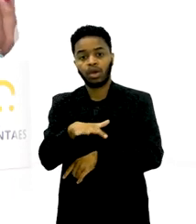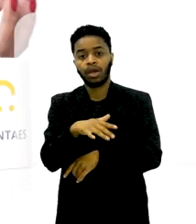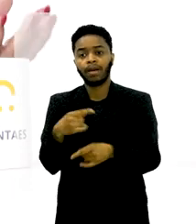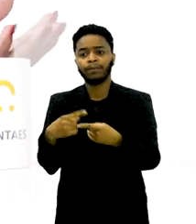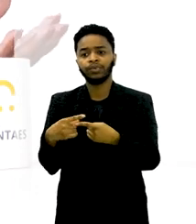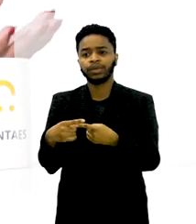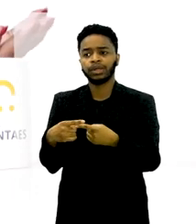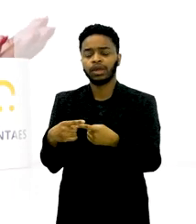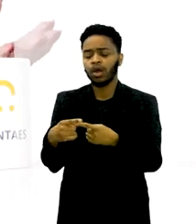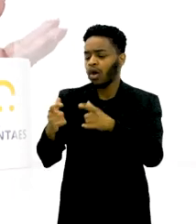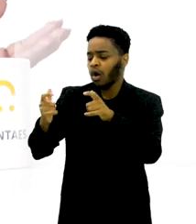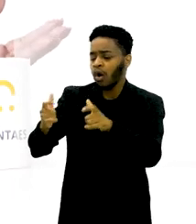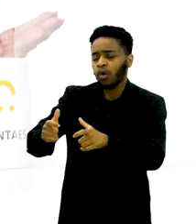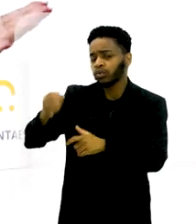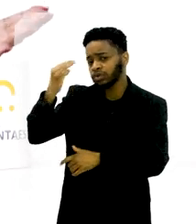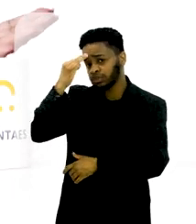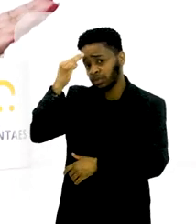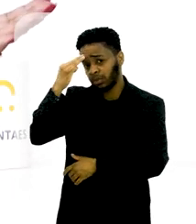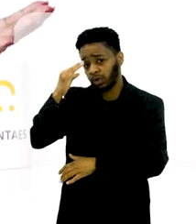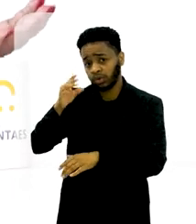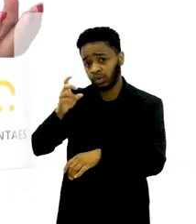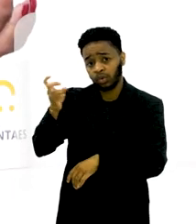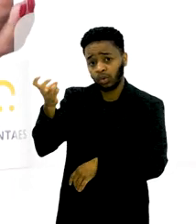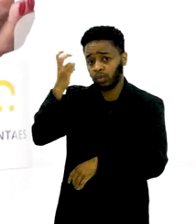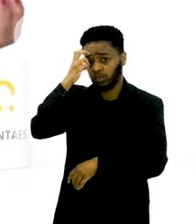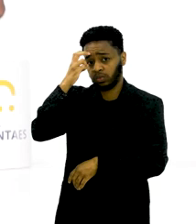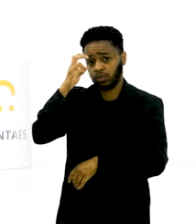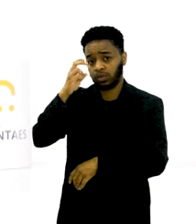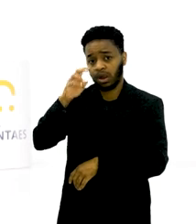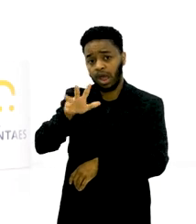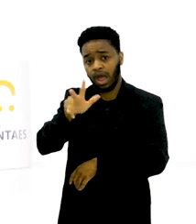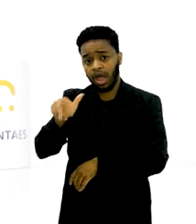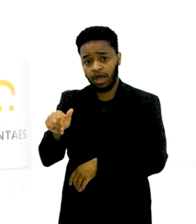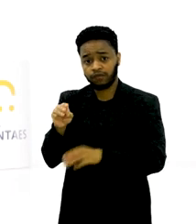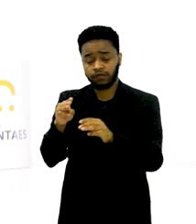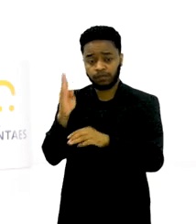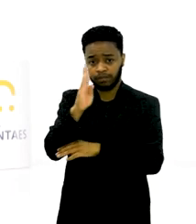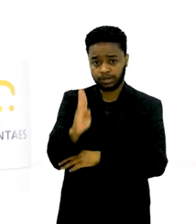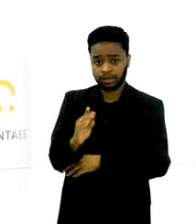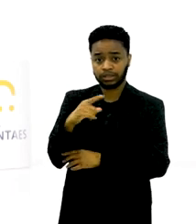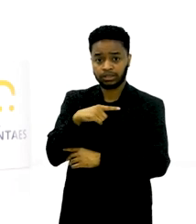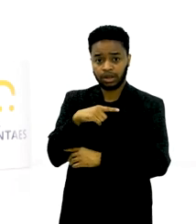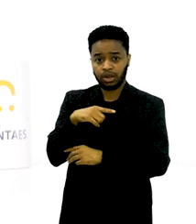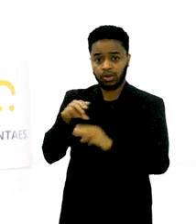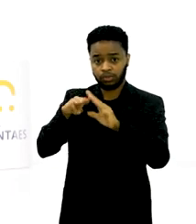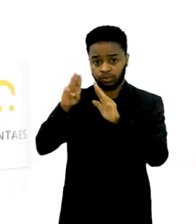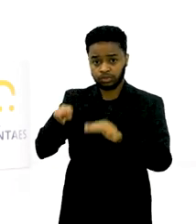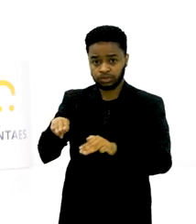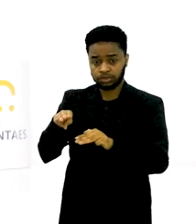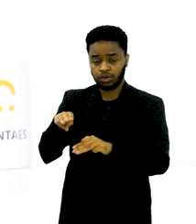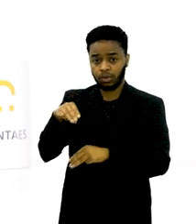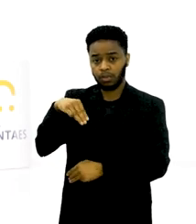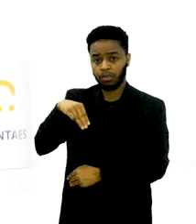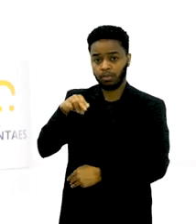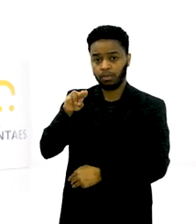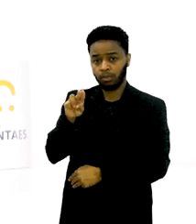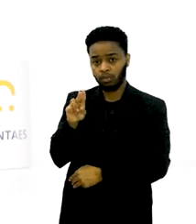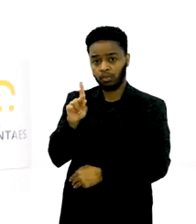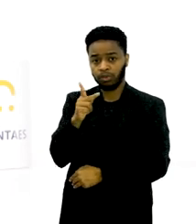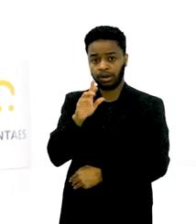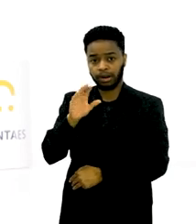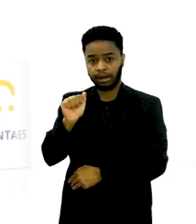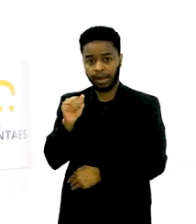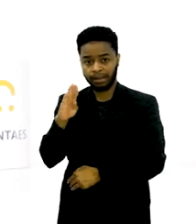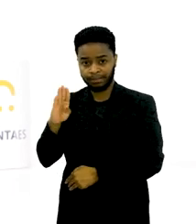onde está essa memória da cultura AF brasileira Então o mucab que tá aí foi criado na minha gestão